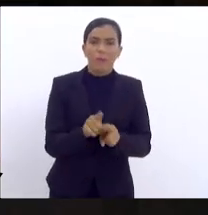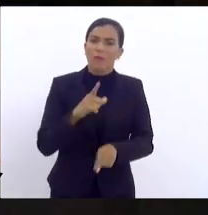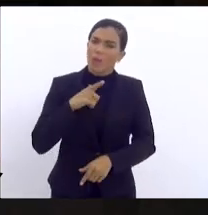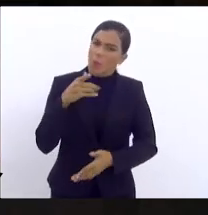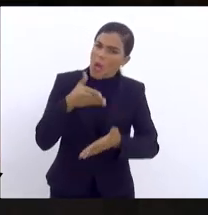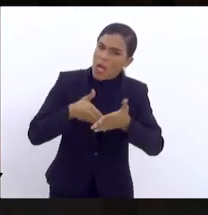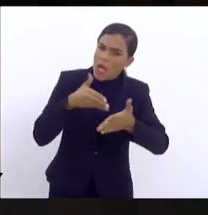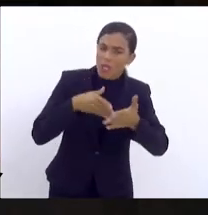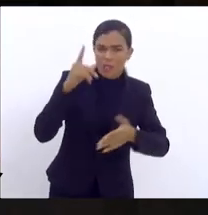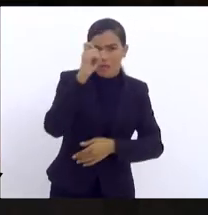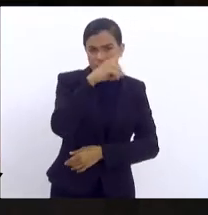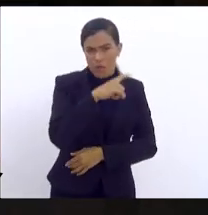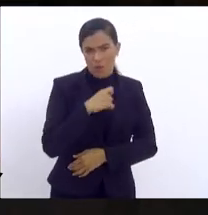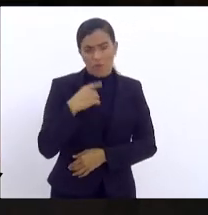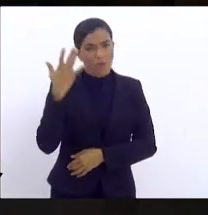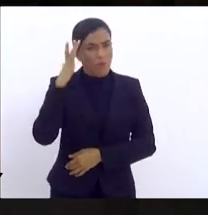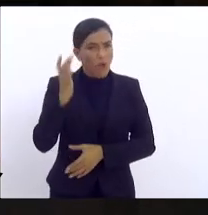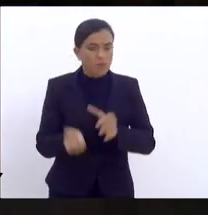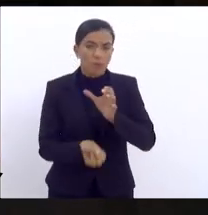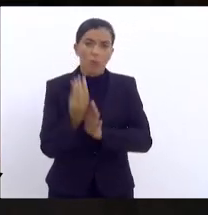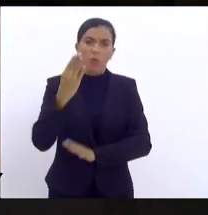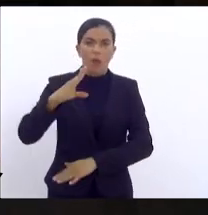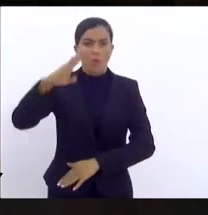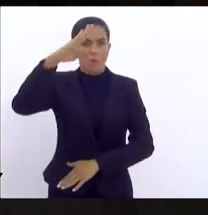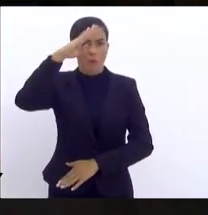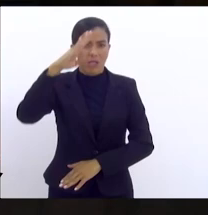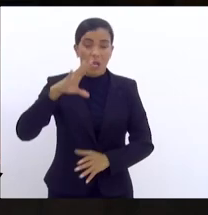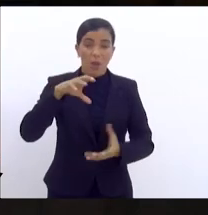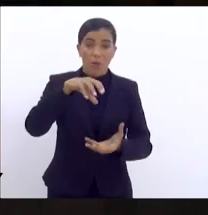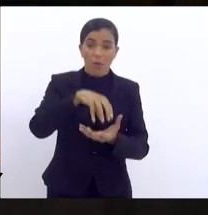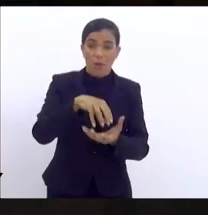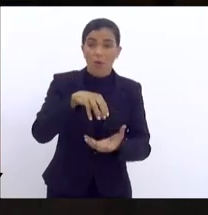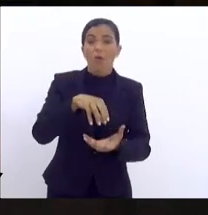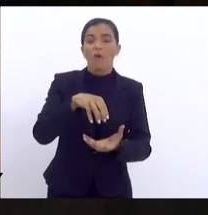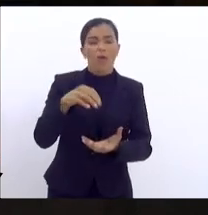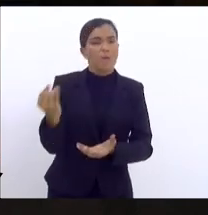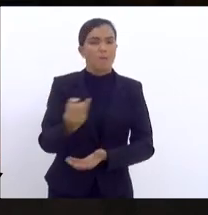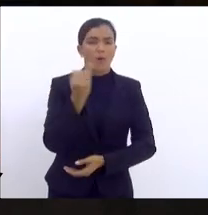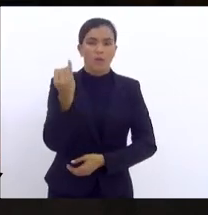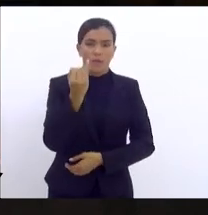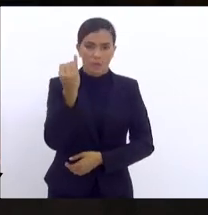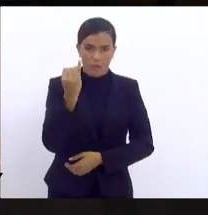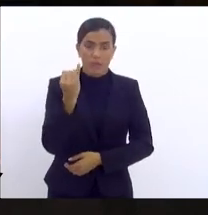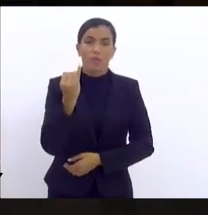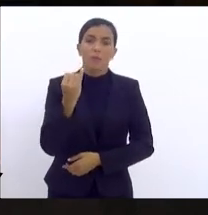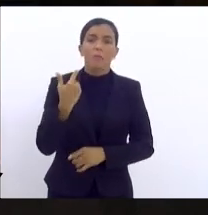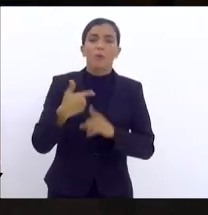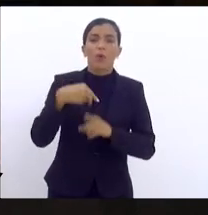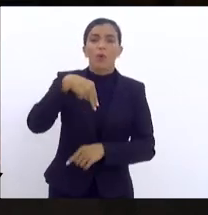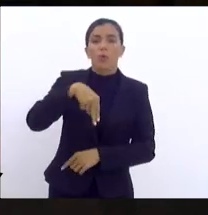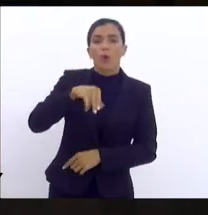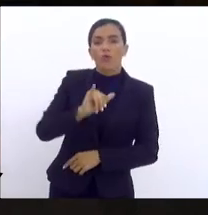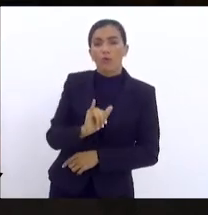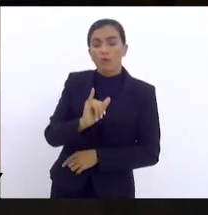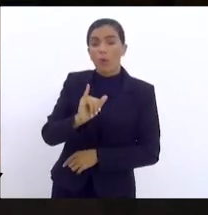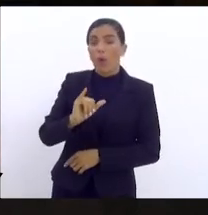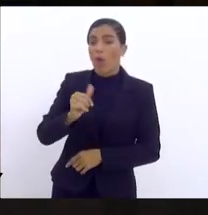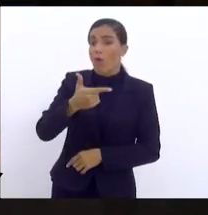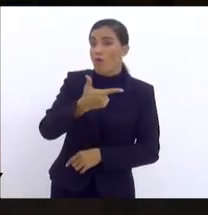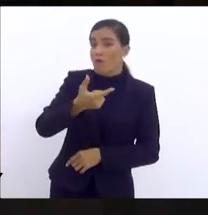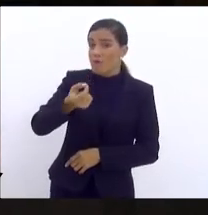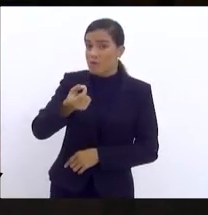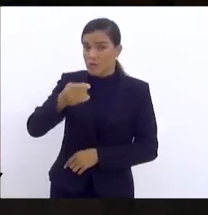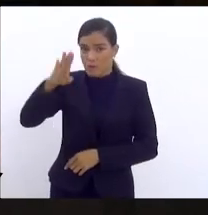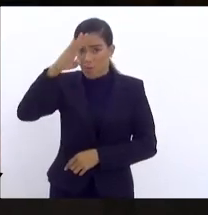dificuldade mas eu acho que um batalhão na região de Nova Iguaçu vai ser muito importante Ô Dino porque Nova Iguaçu é o Vigésimo Batalhão